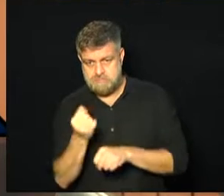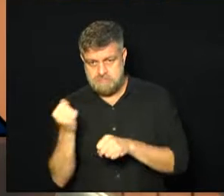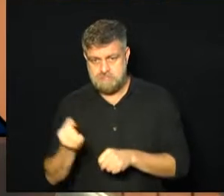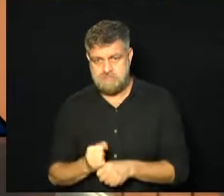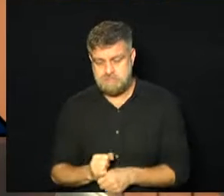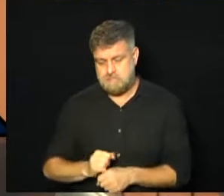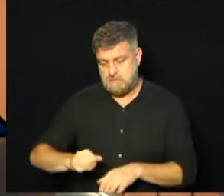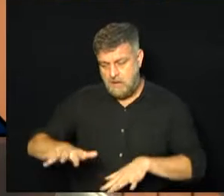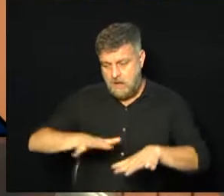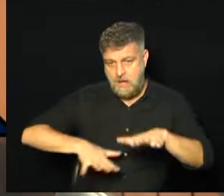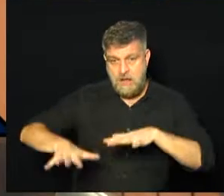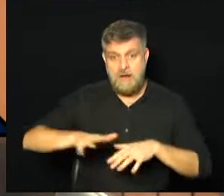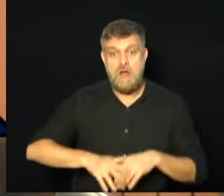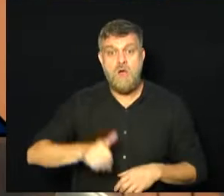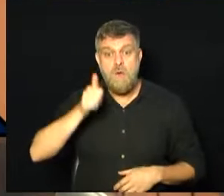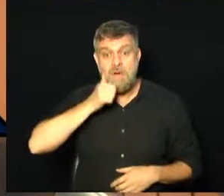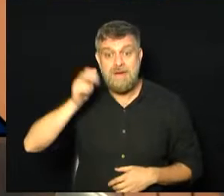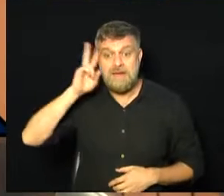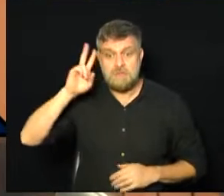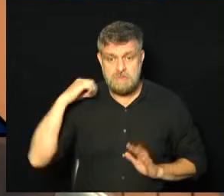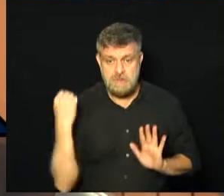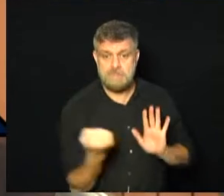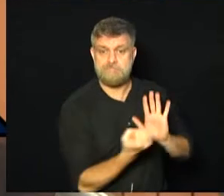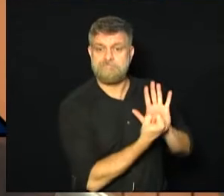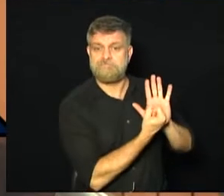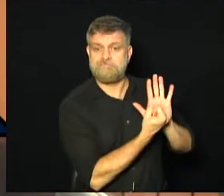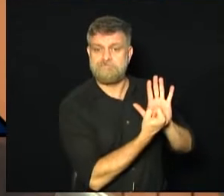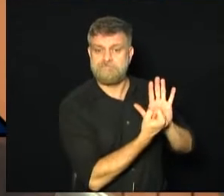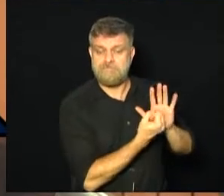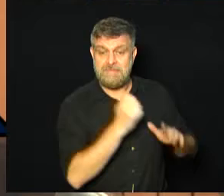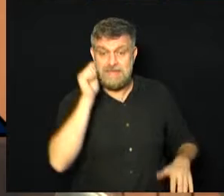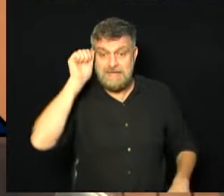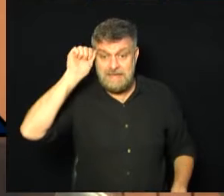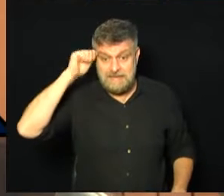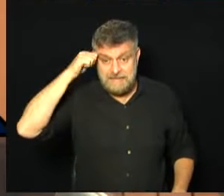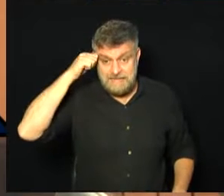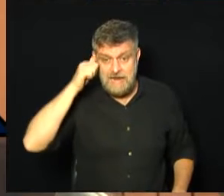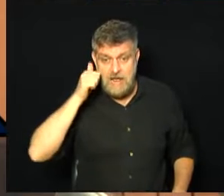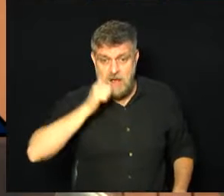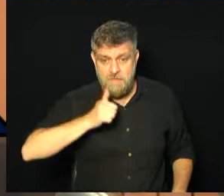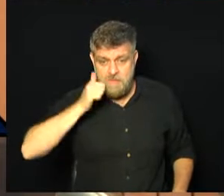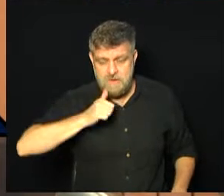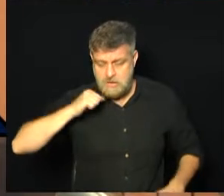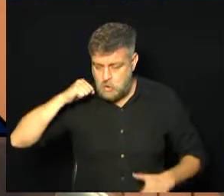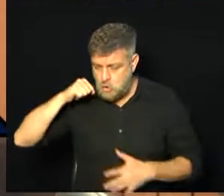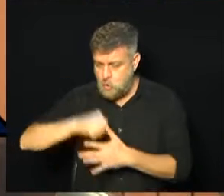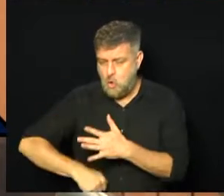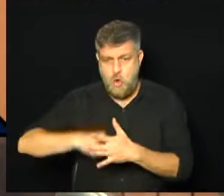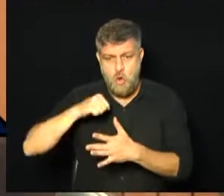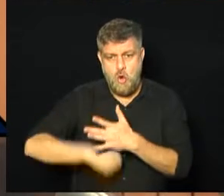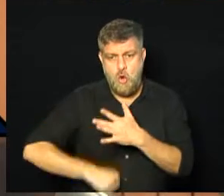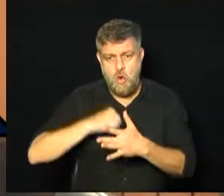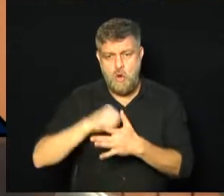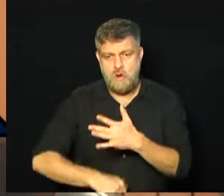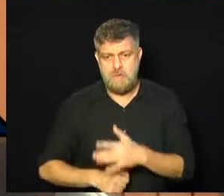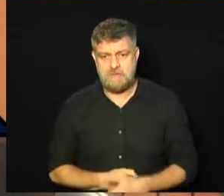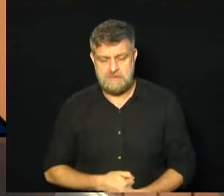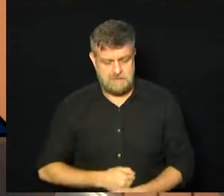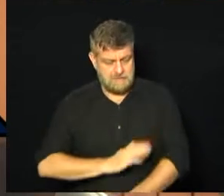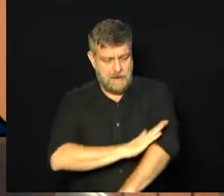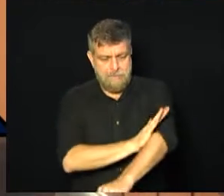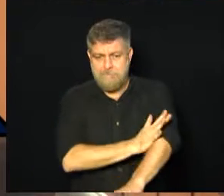sindicalista, negra, uma mulher que fazia a luta da pauta